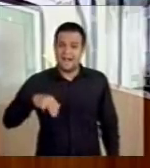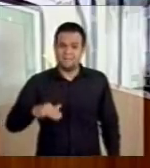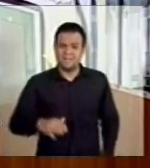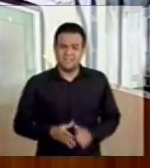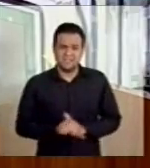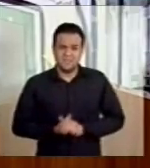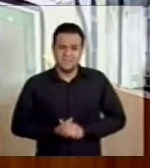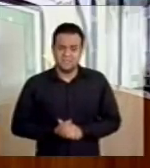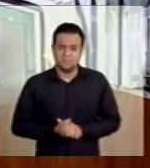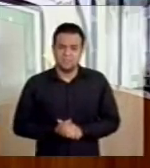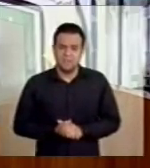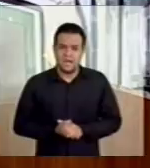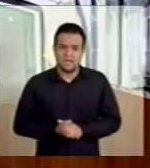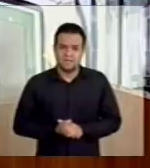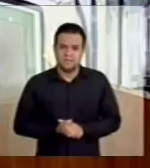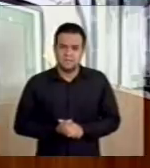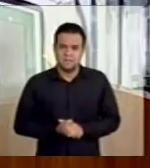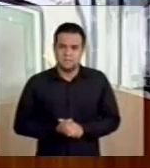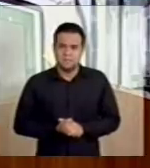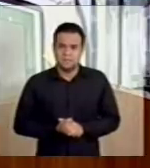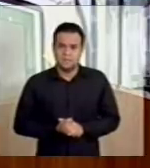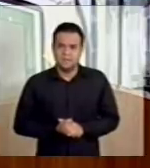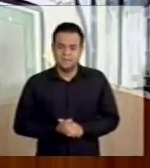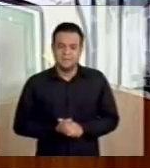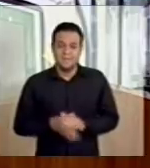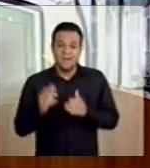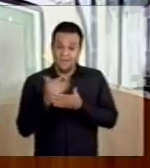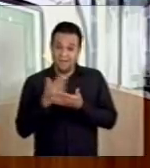Livingston e Roger Sherman. Ainda que alguns autores